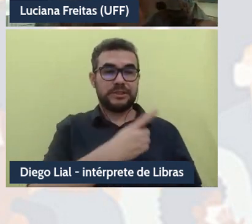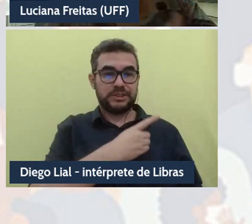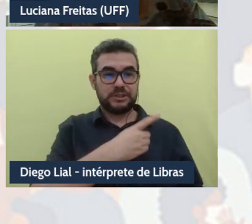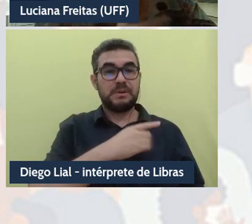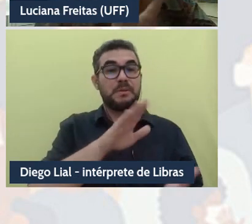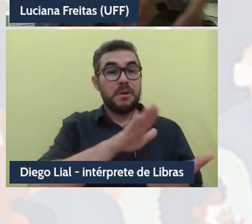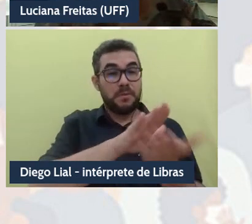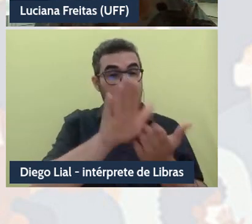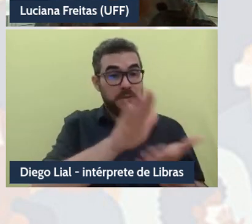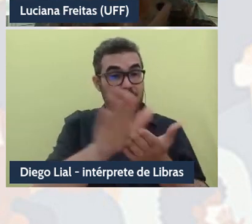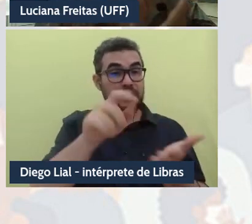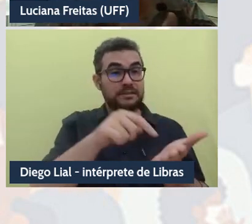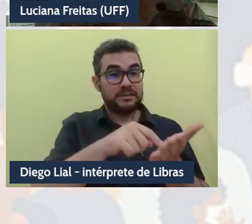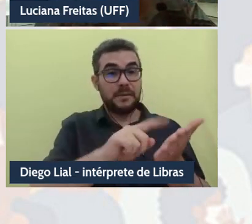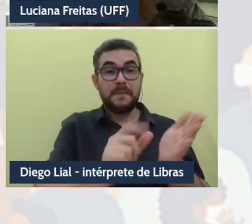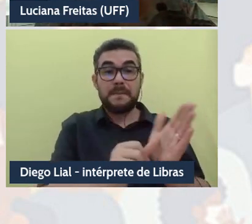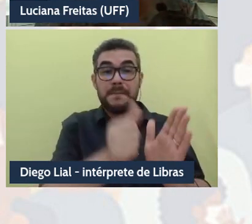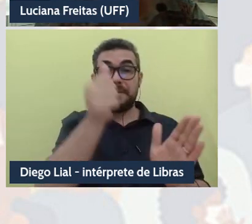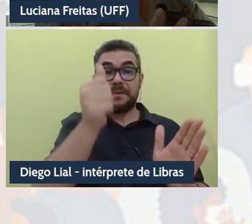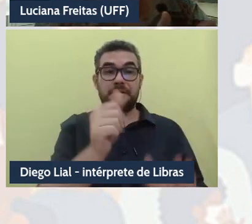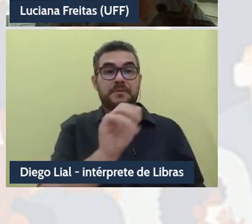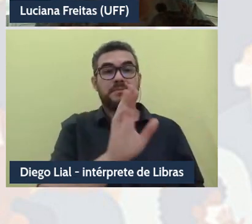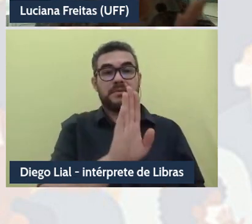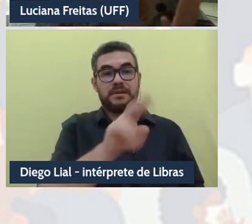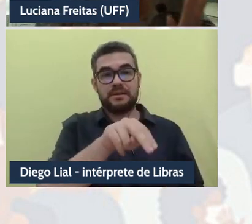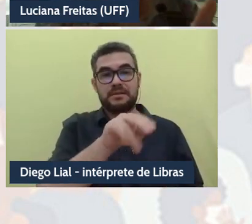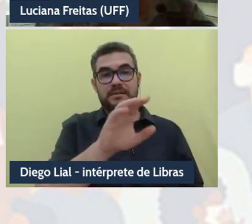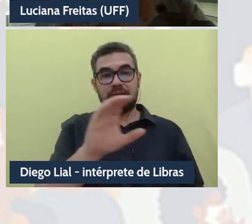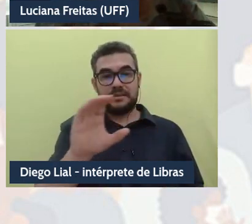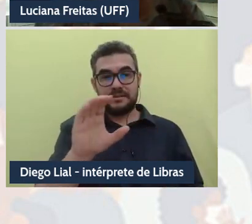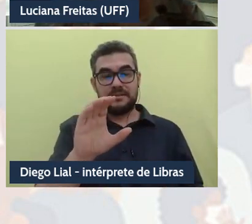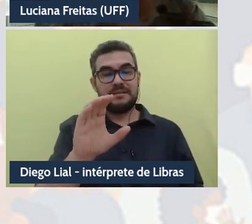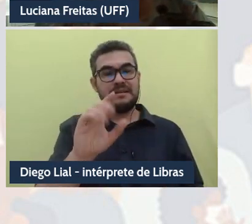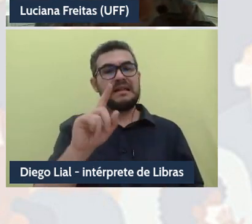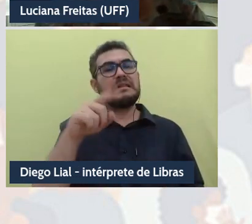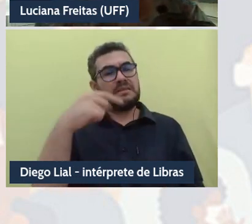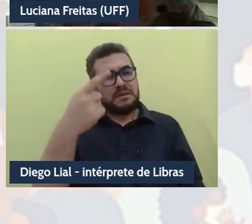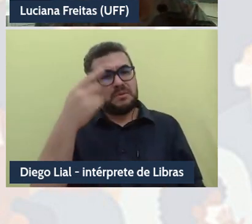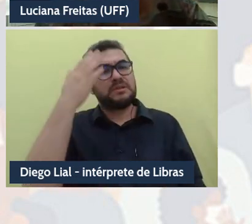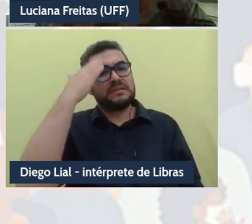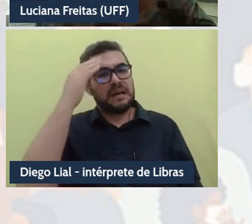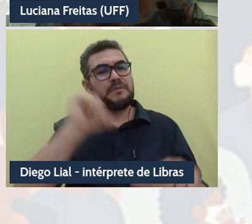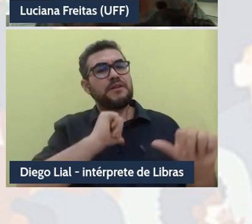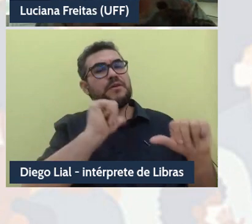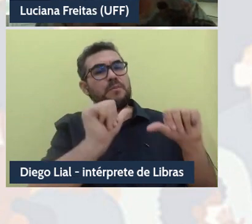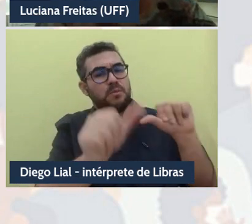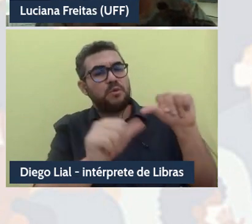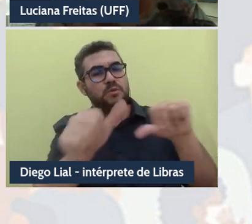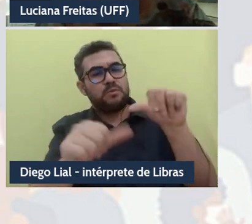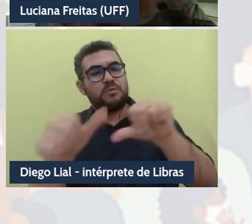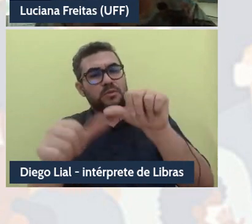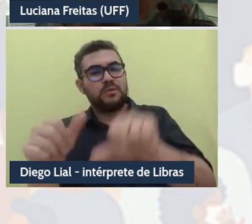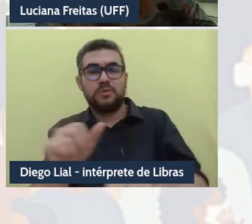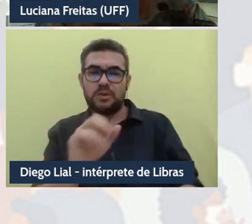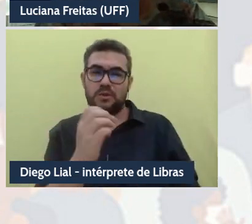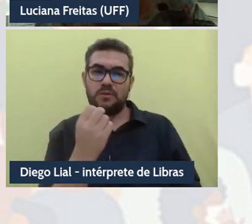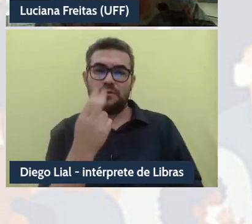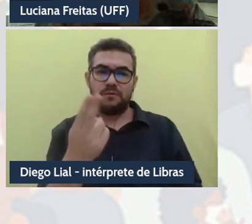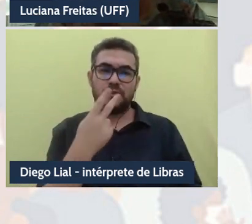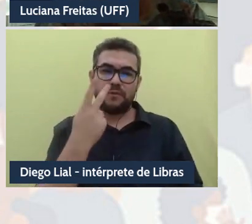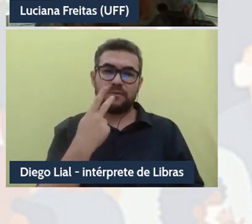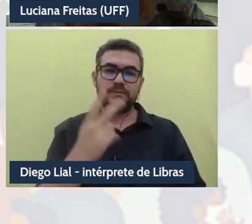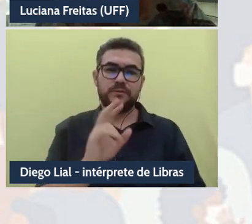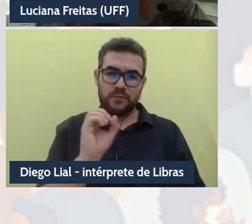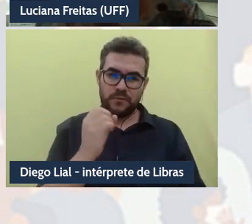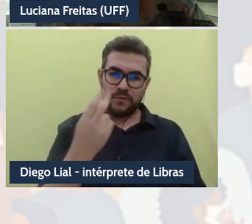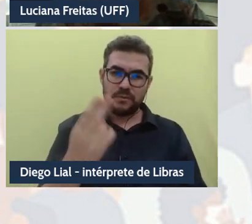Depois a gente sabe que a BNCC teve uma série de outras versões, né? Já vou falar dela daqui a pouco. Em seguida, após o golpe